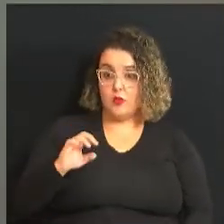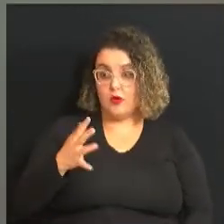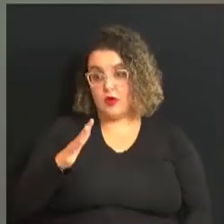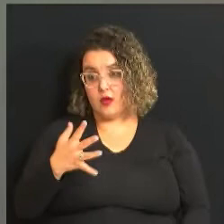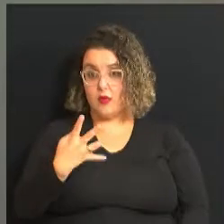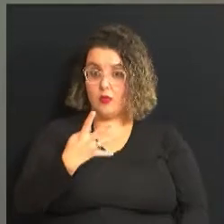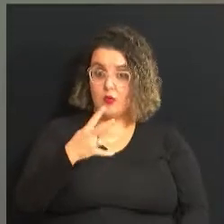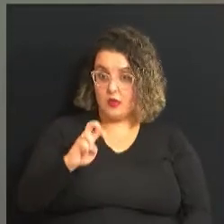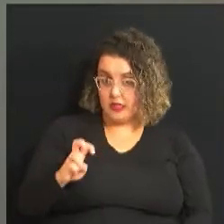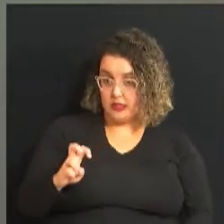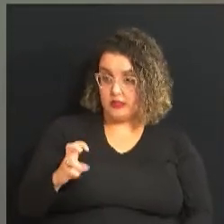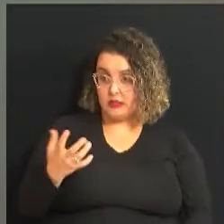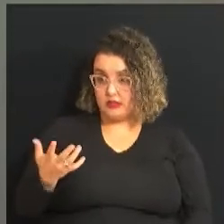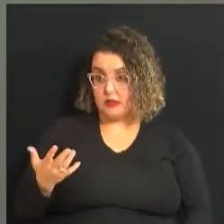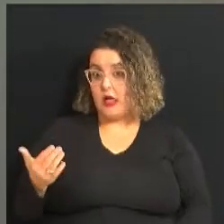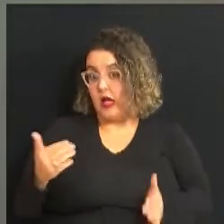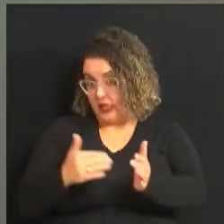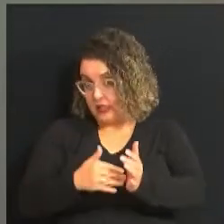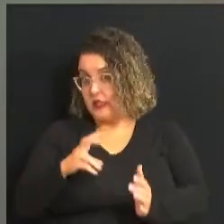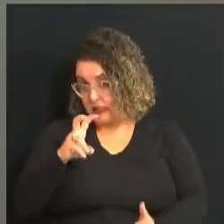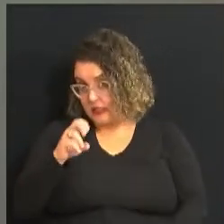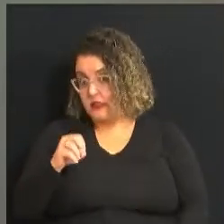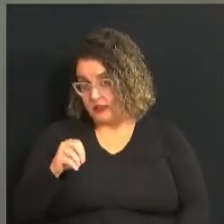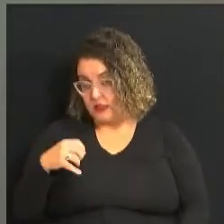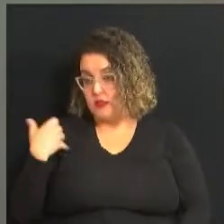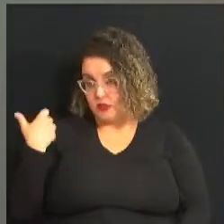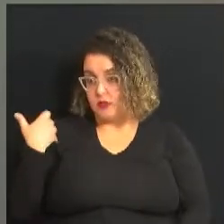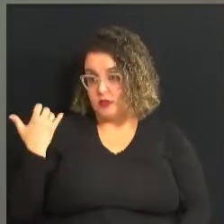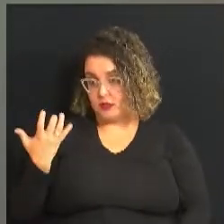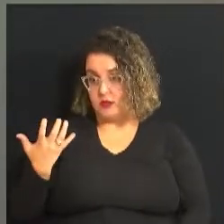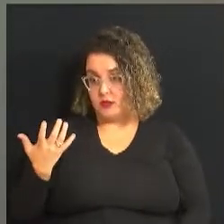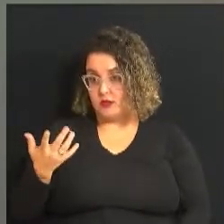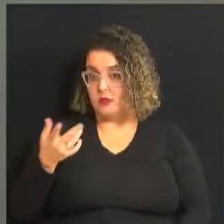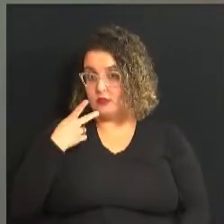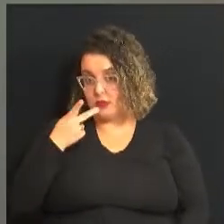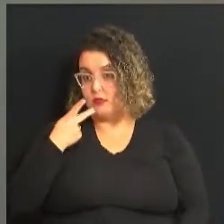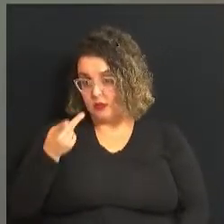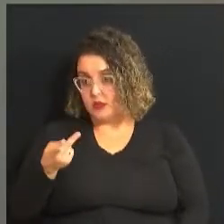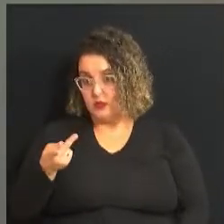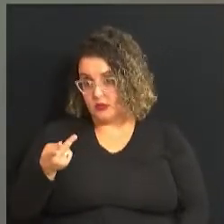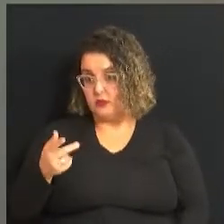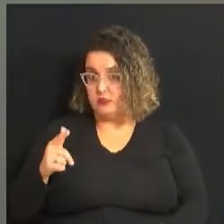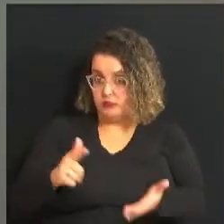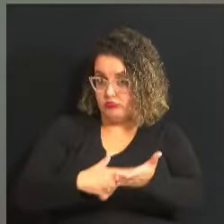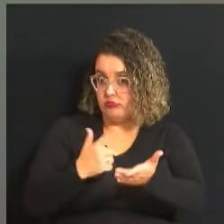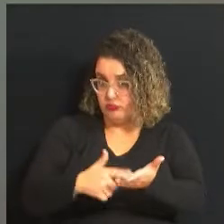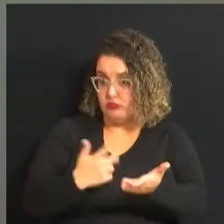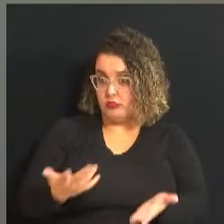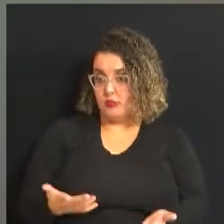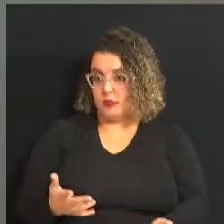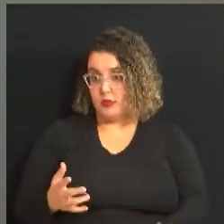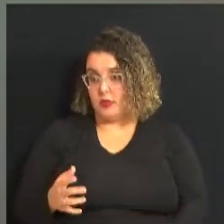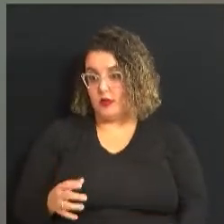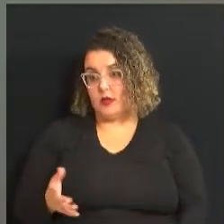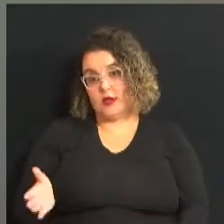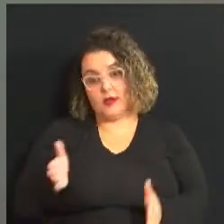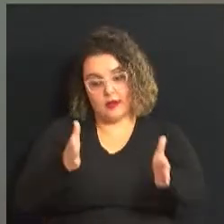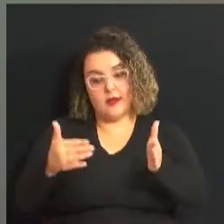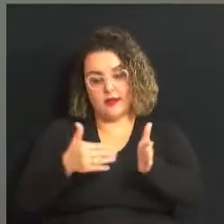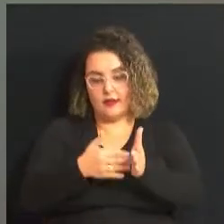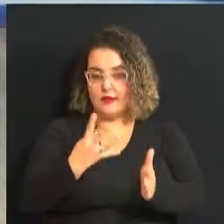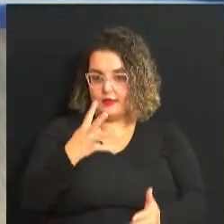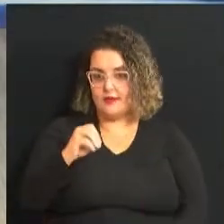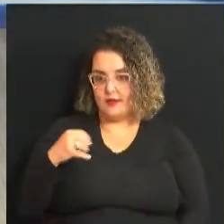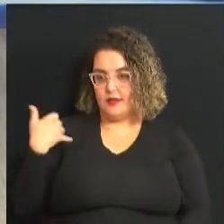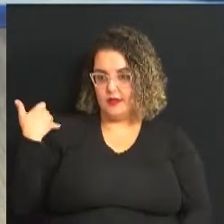45, inclusive até 50 anos já é cogitado hoje na literatura. Mas o ideal mesmo seria que engravidasse também até os Doutor, 40 só anos que o de que a gente idade.